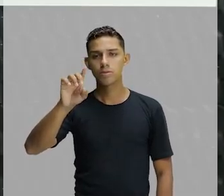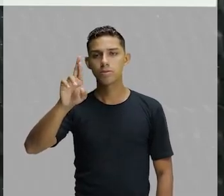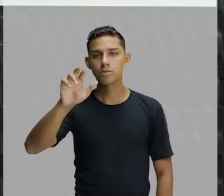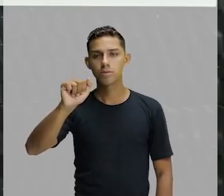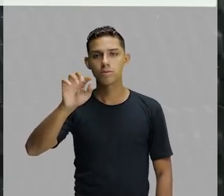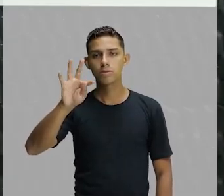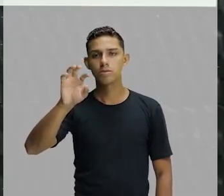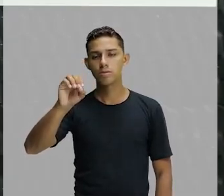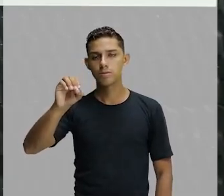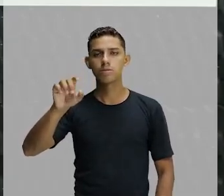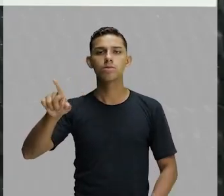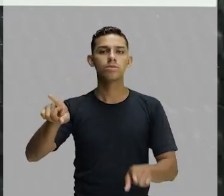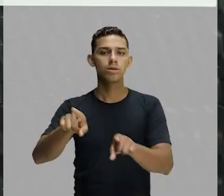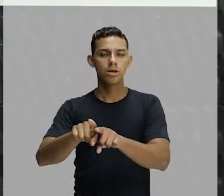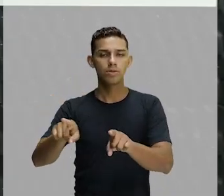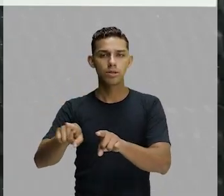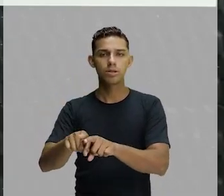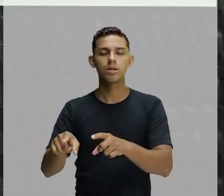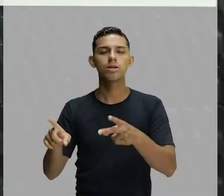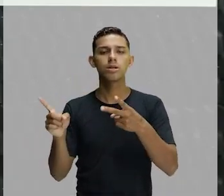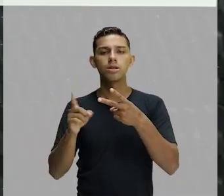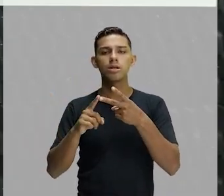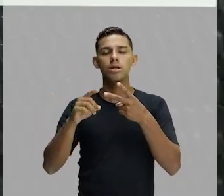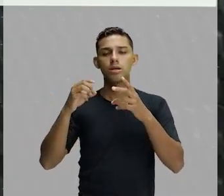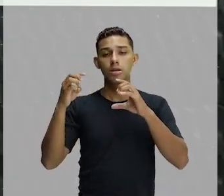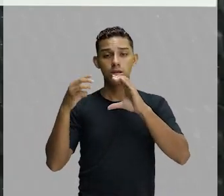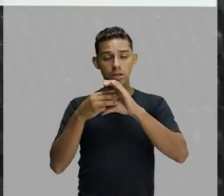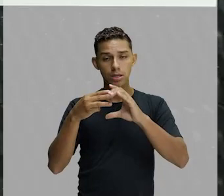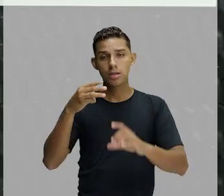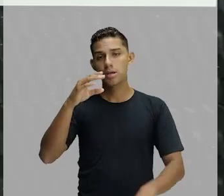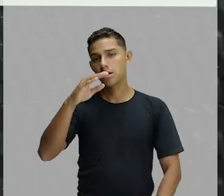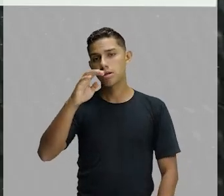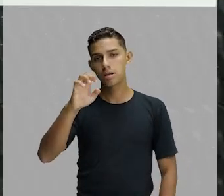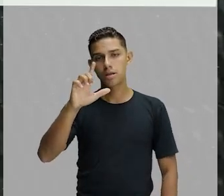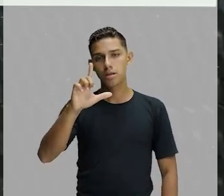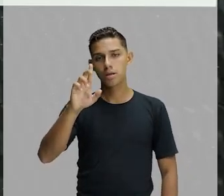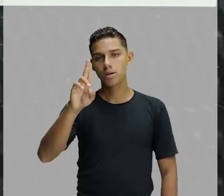ter celulose, por exemplo, que é um tipo de carboidrato